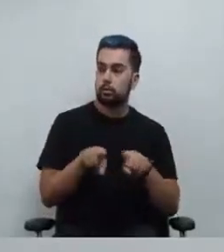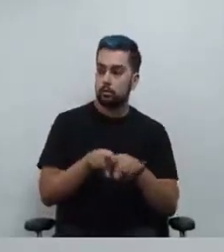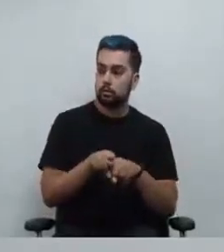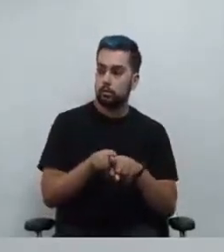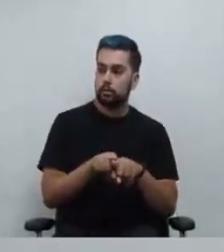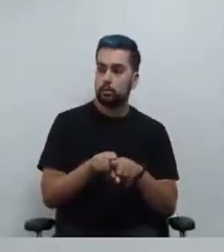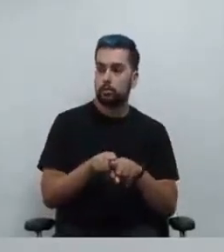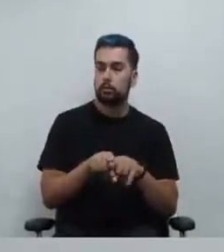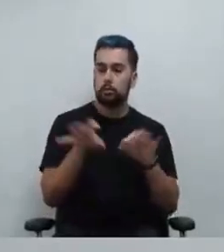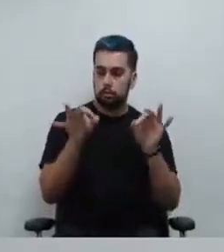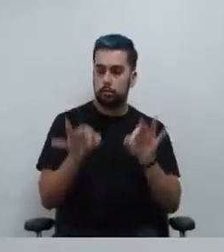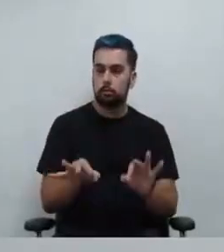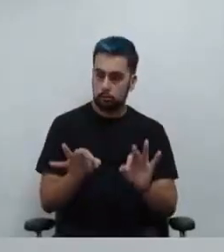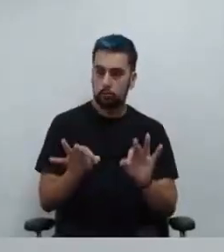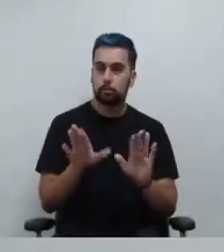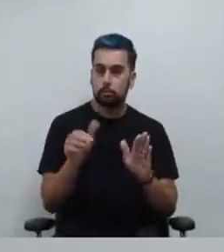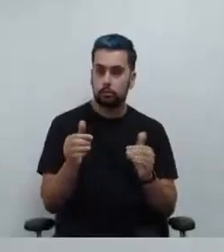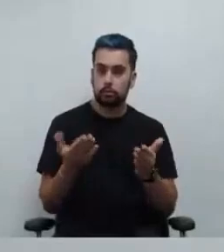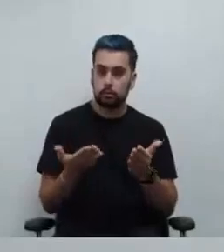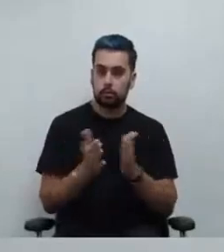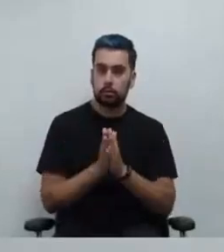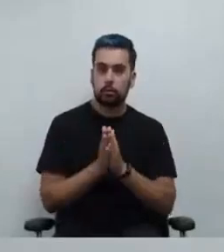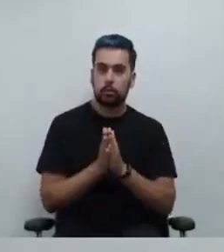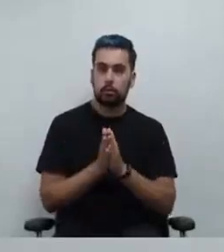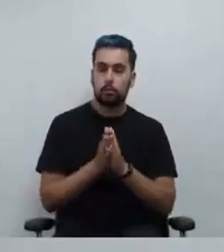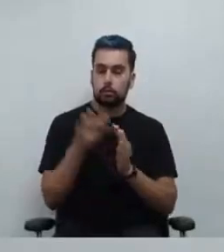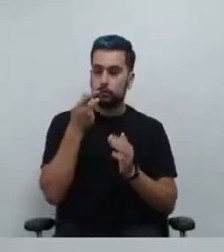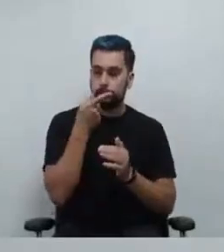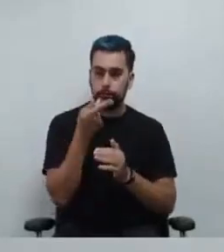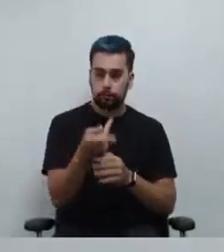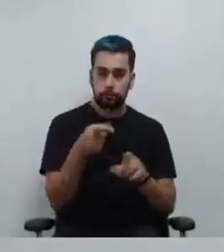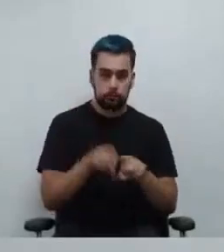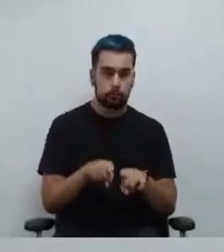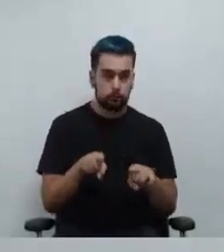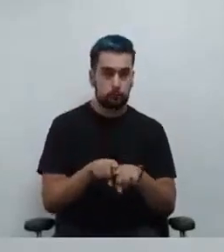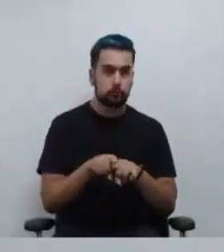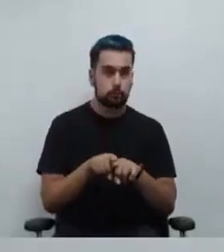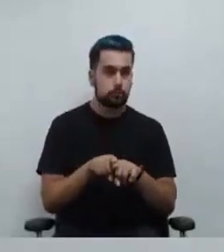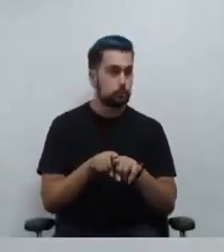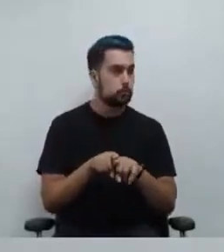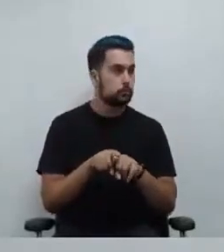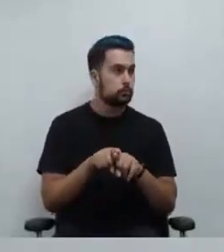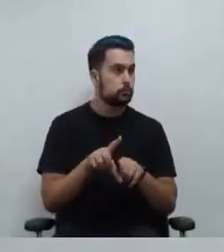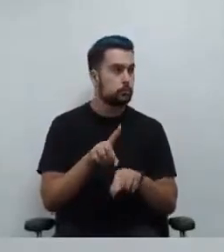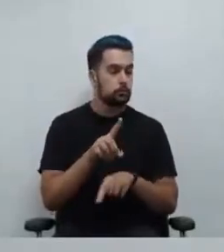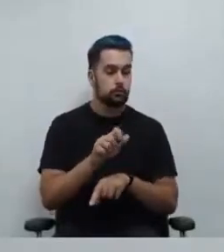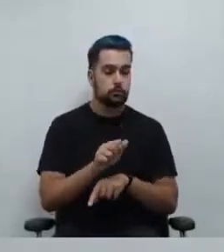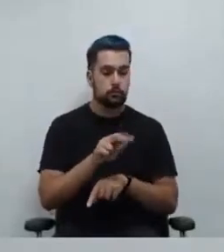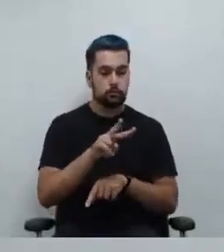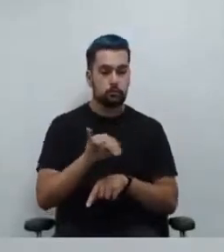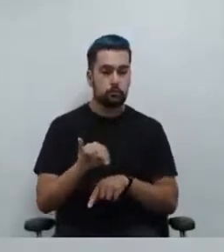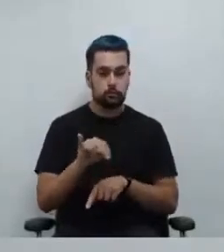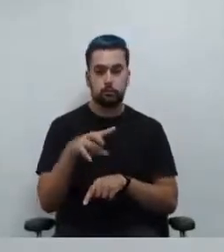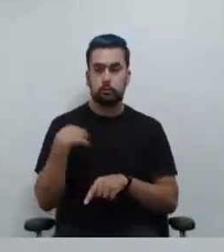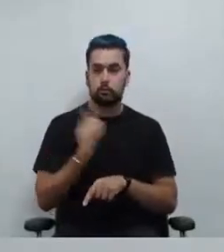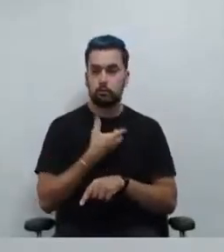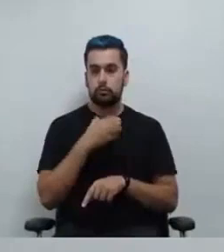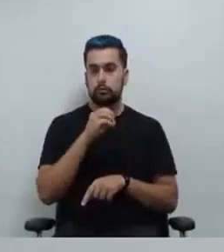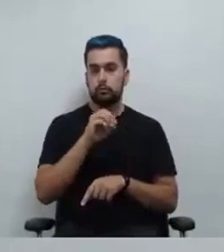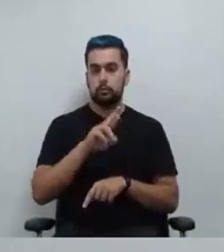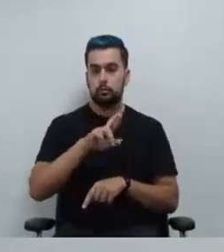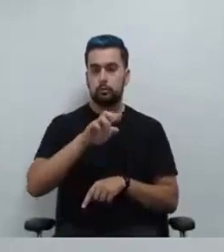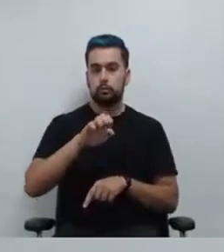já existem em certa medida, e então dizer para o Davi, nosso corregedor-geral, da importância